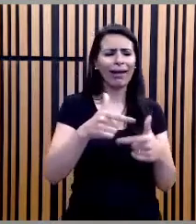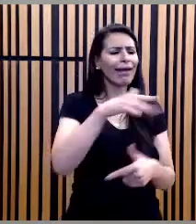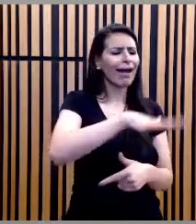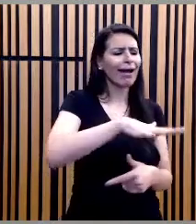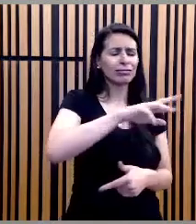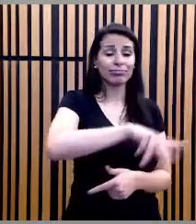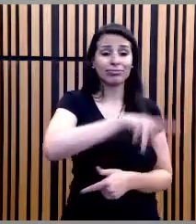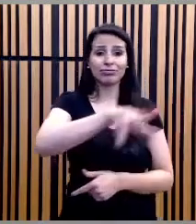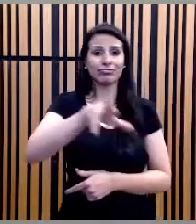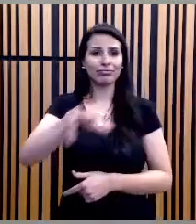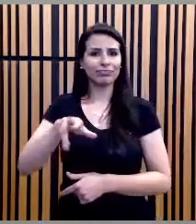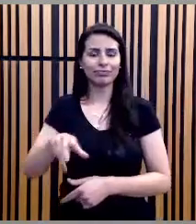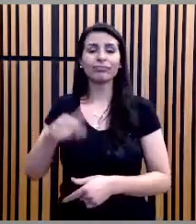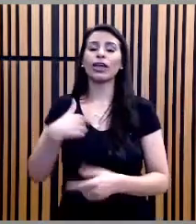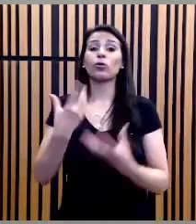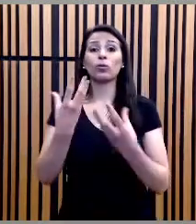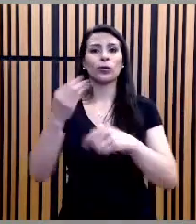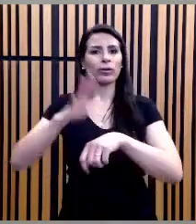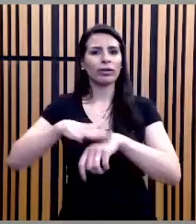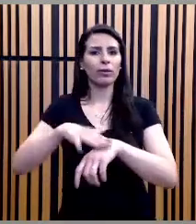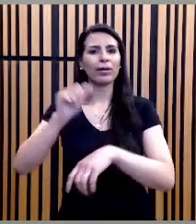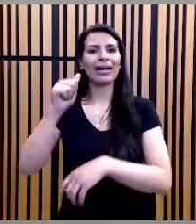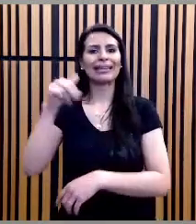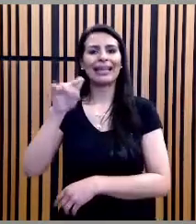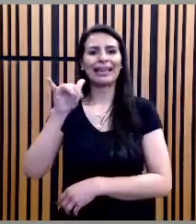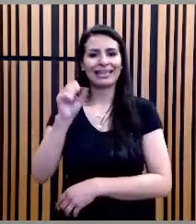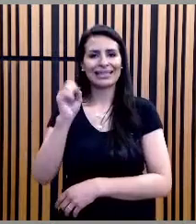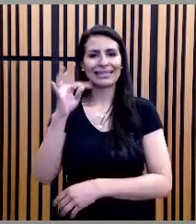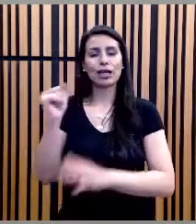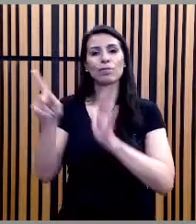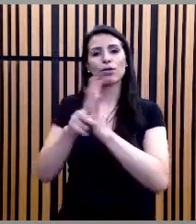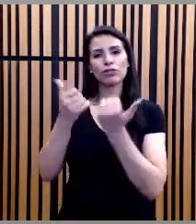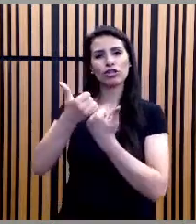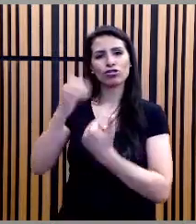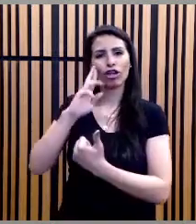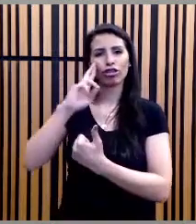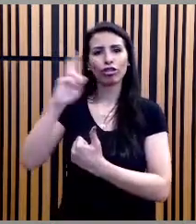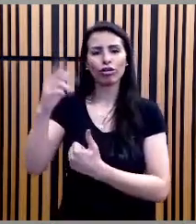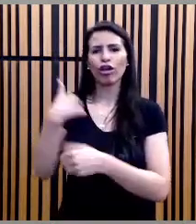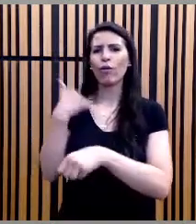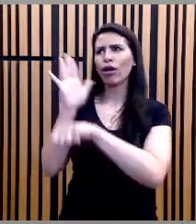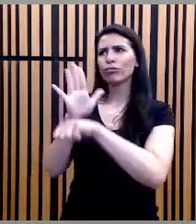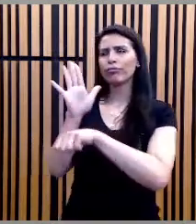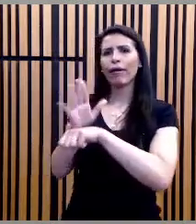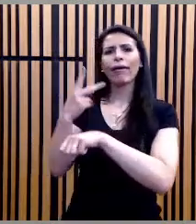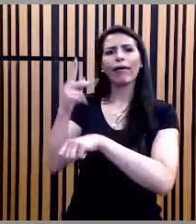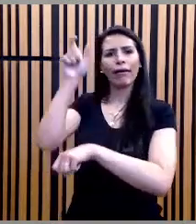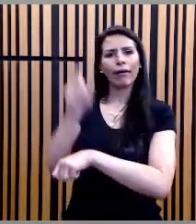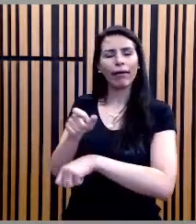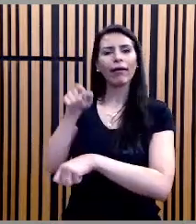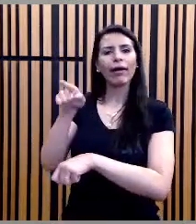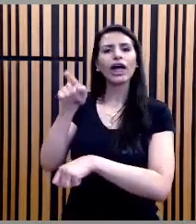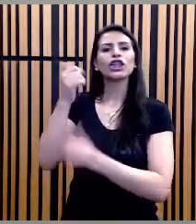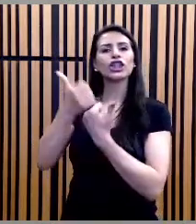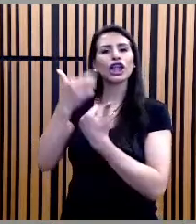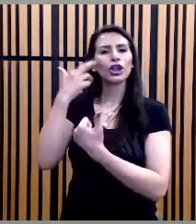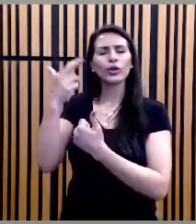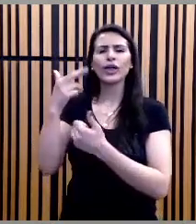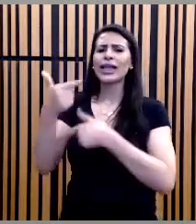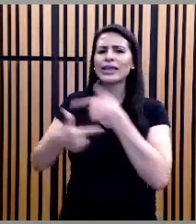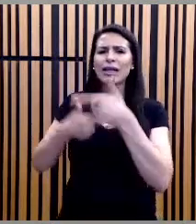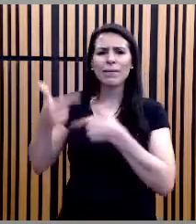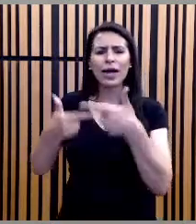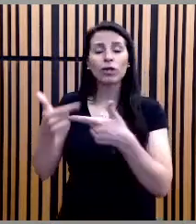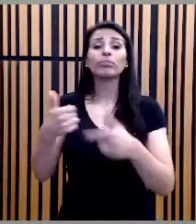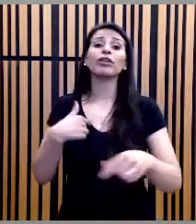tempo analista da diretora, eu era assessora direta dela em todas as atividades. Eu trabalhei